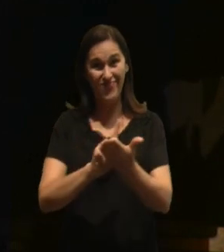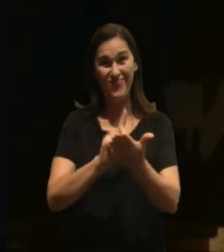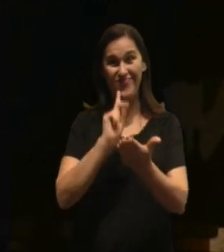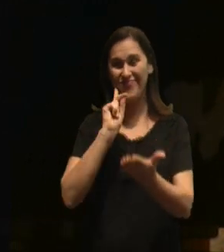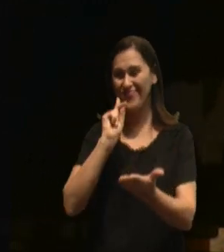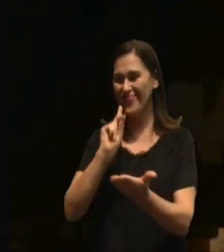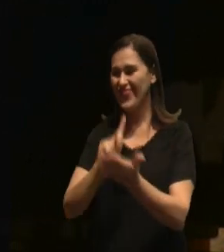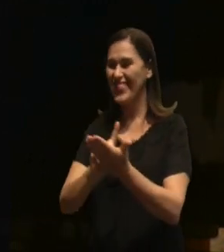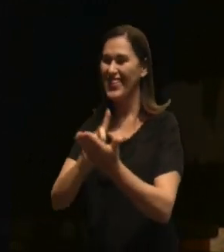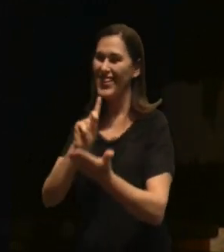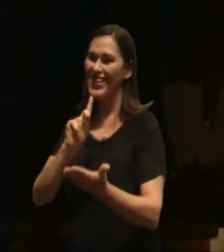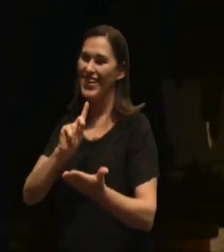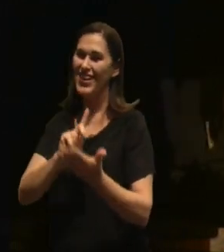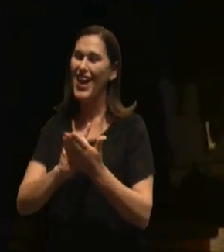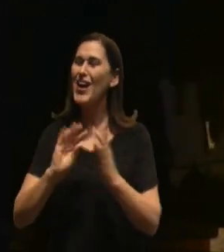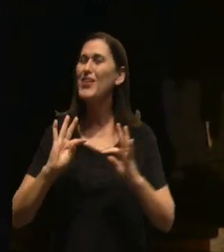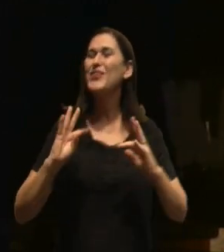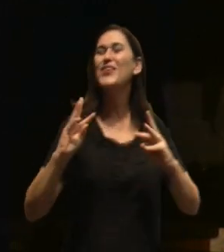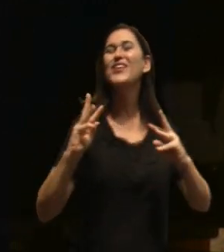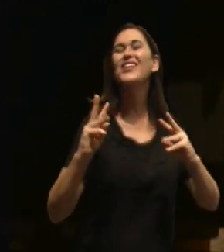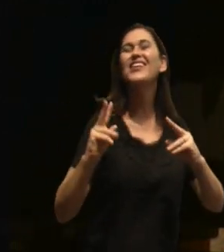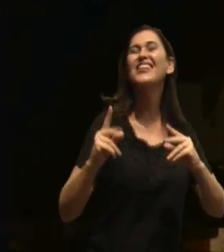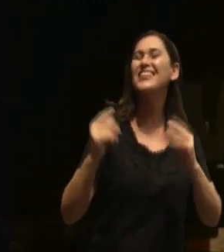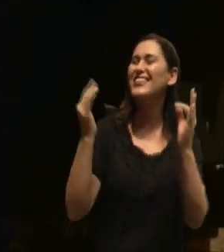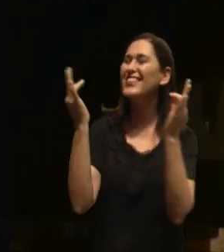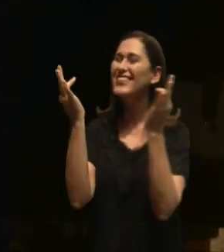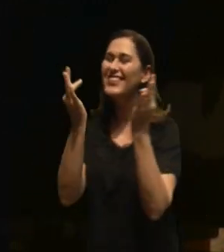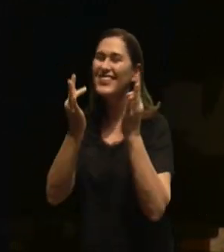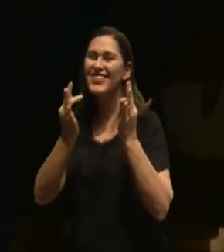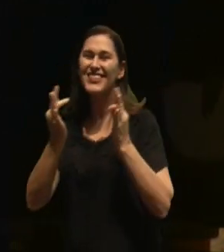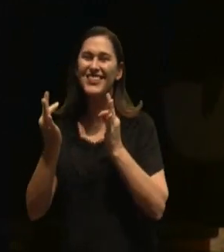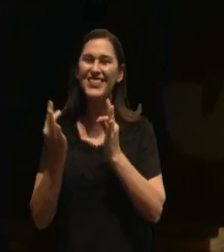valer, tudo fica mais